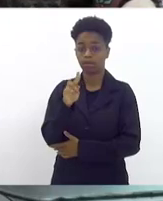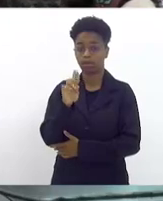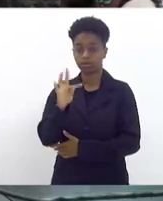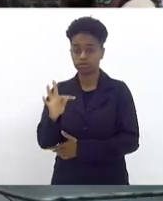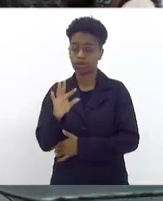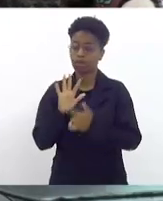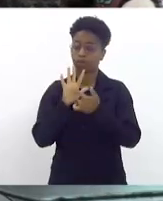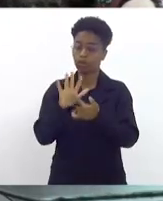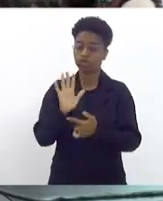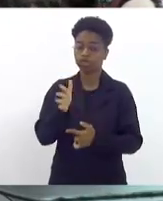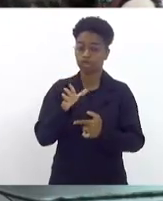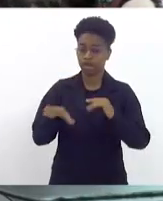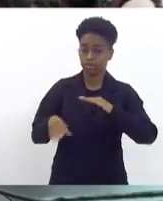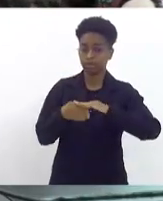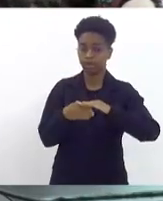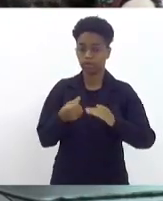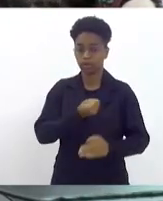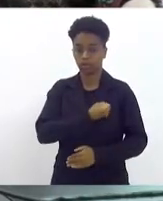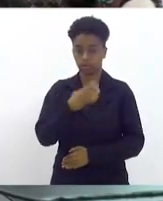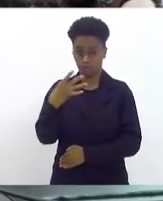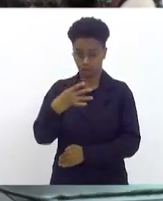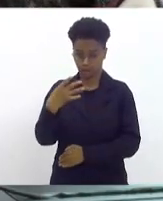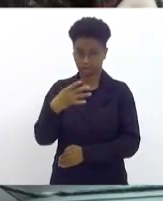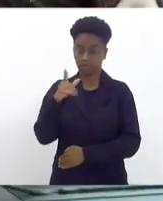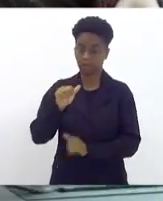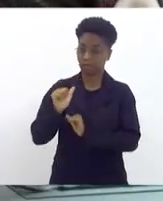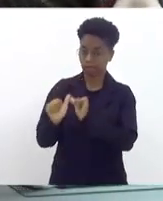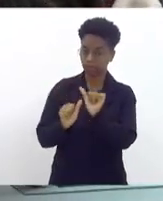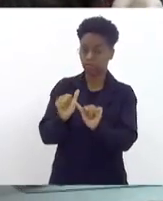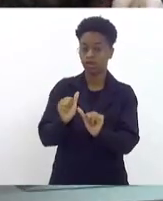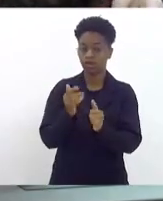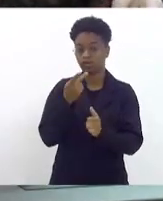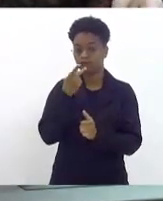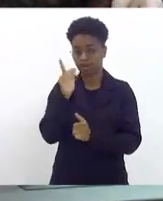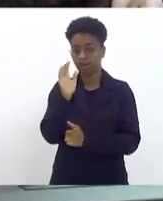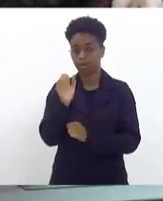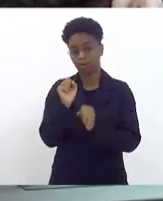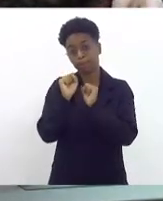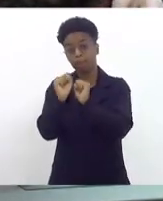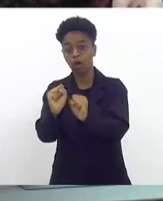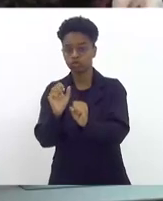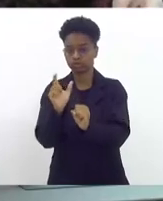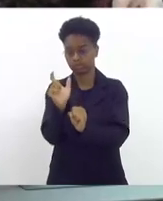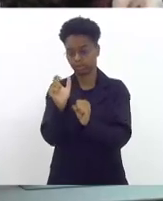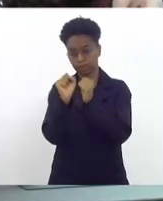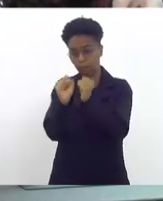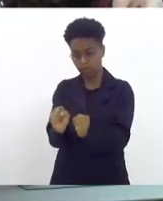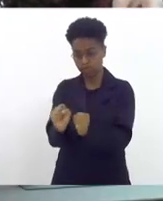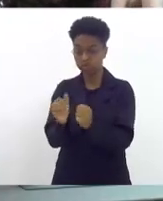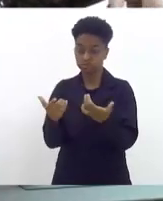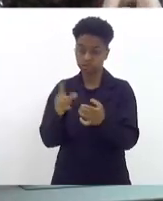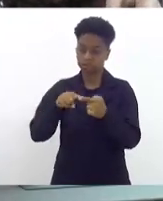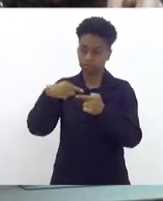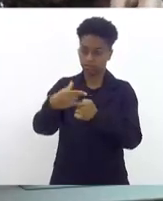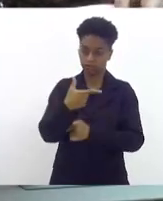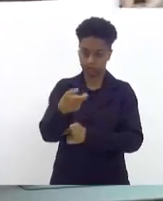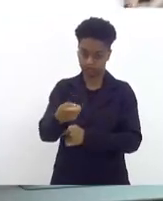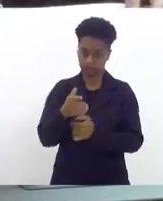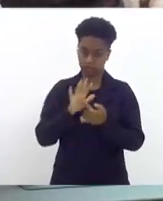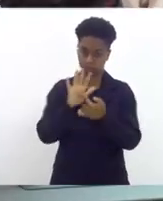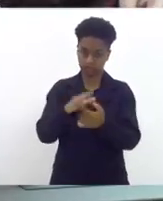já tem a emenda a emenda número 4 que é modificativa já dizendo que é poderá no 20 artigo 20